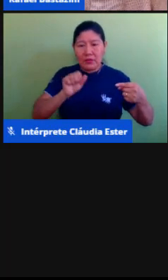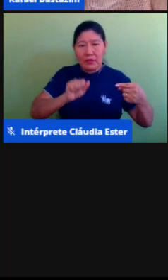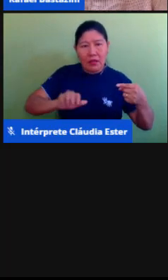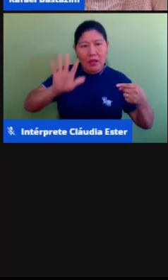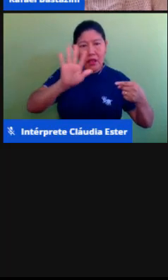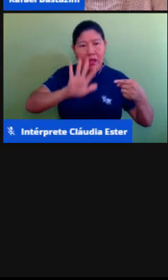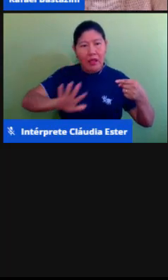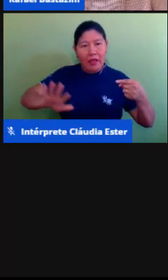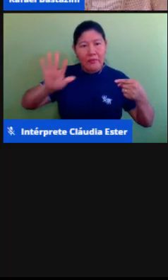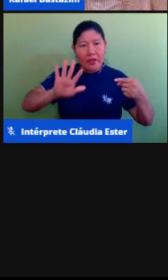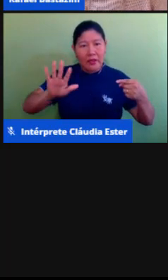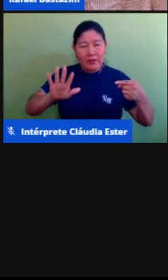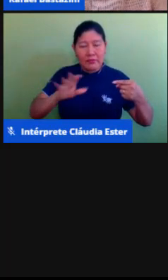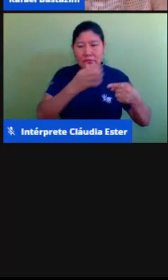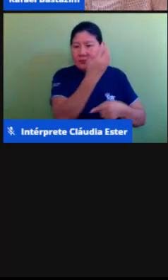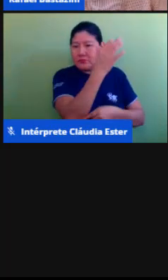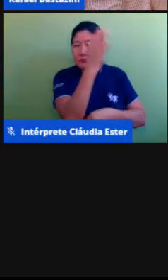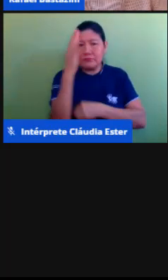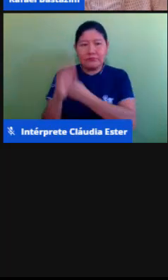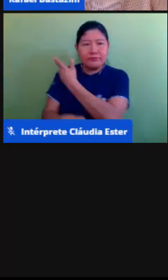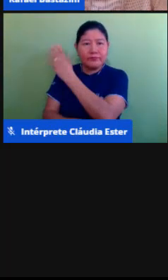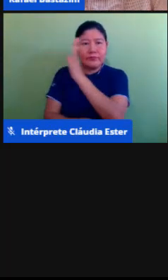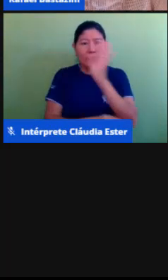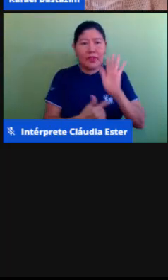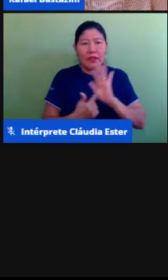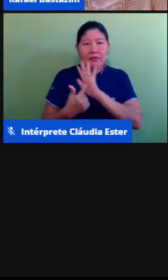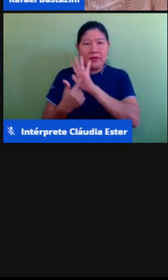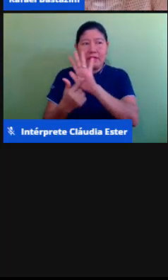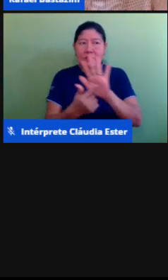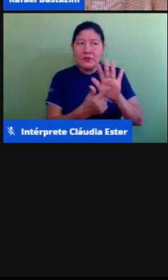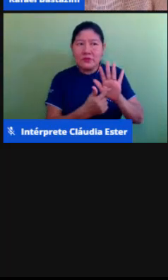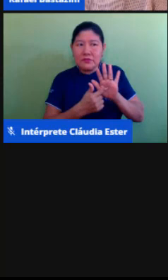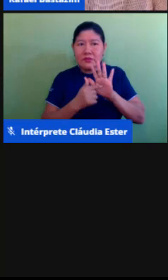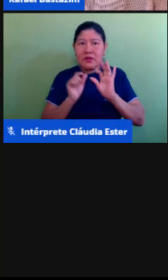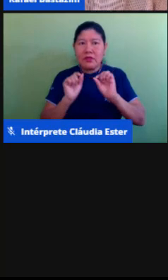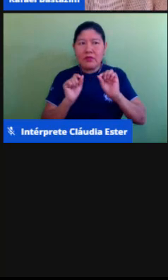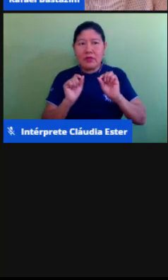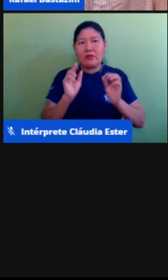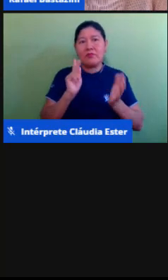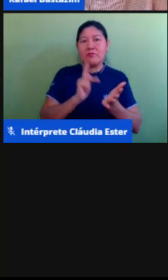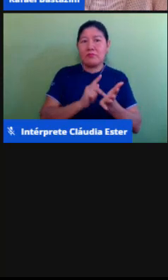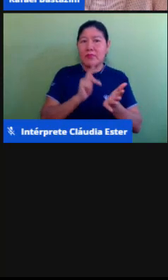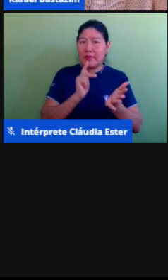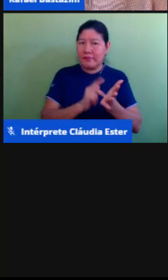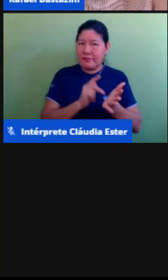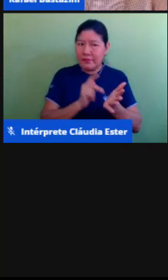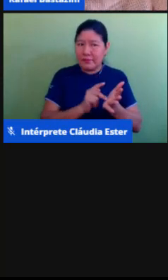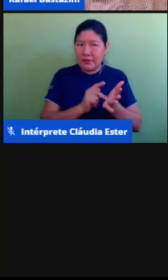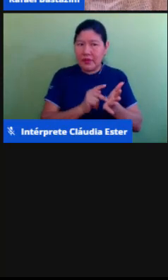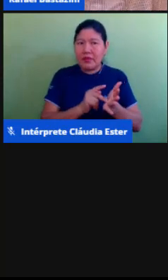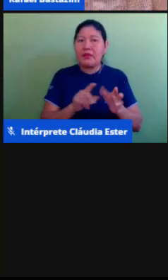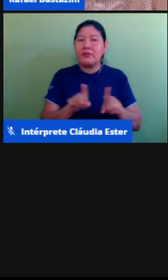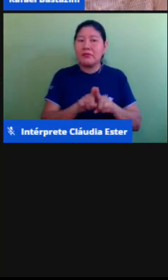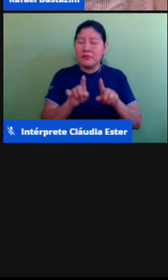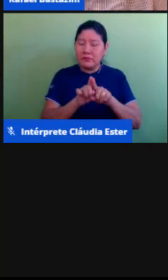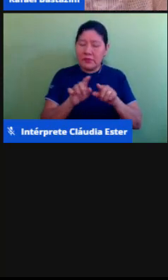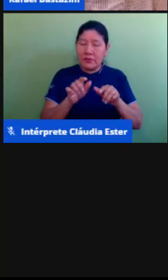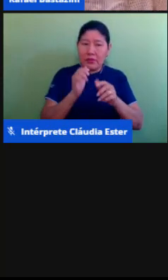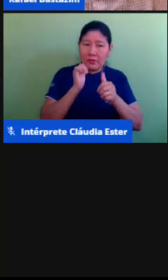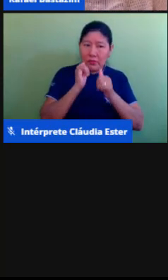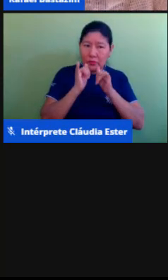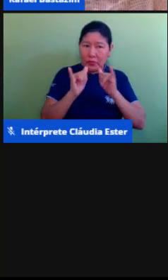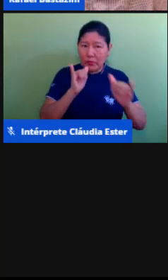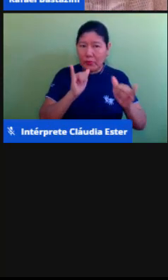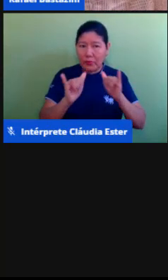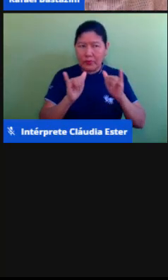toda a paisagem ela vai exibir uma materialidade e uma série de mensagens, mas essas